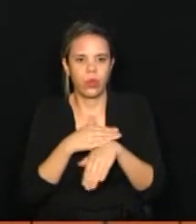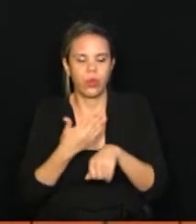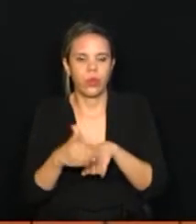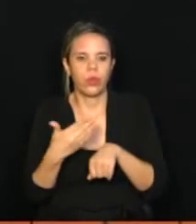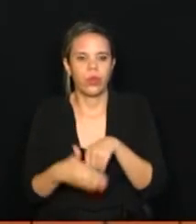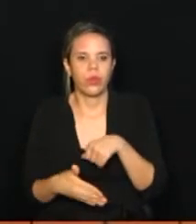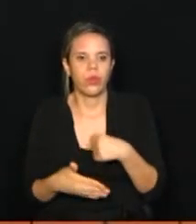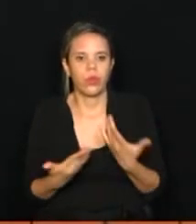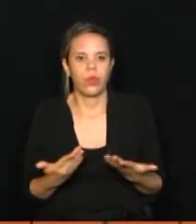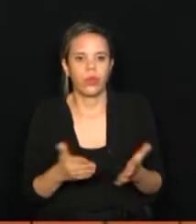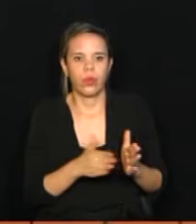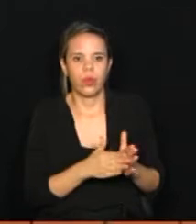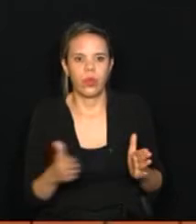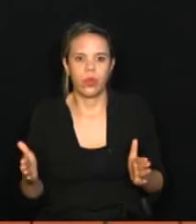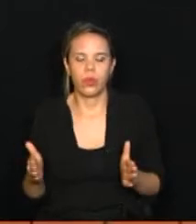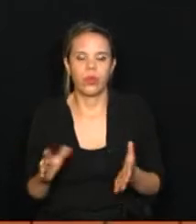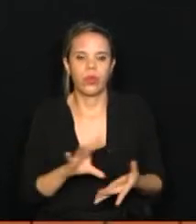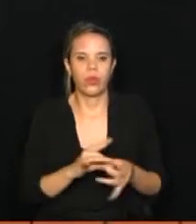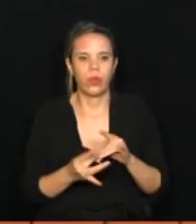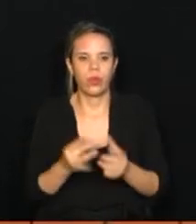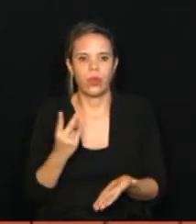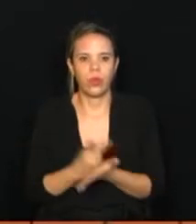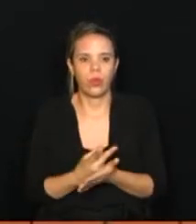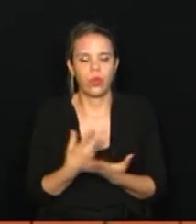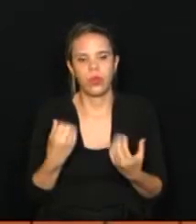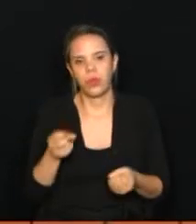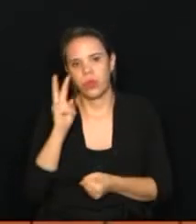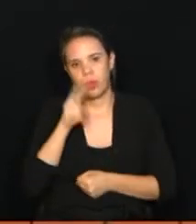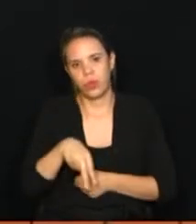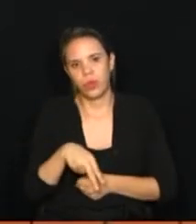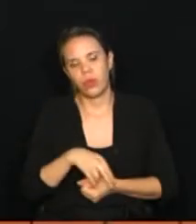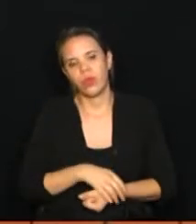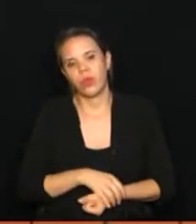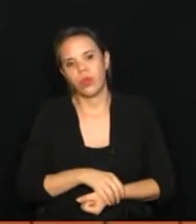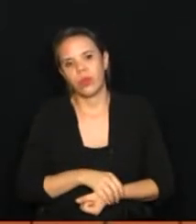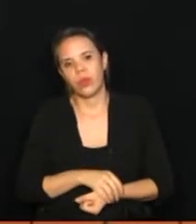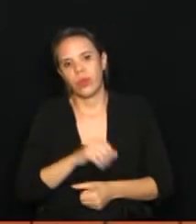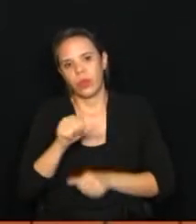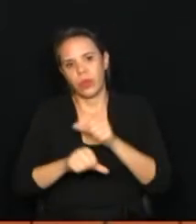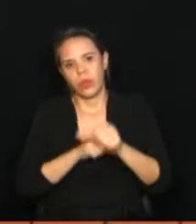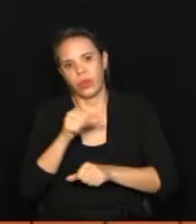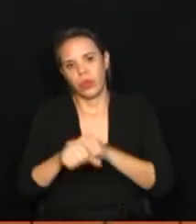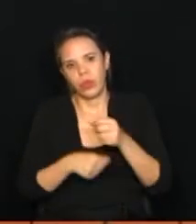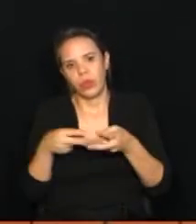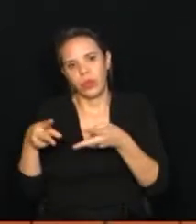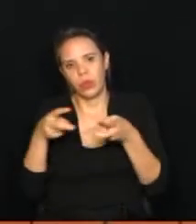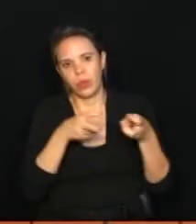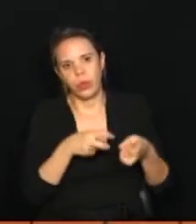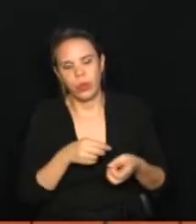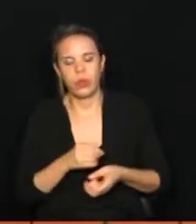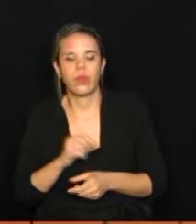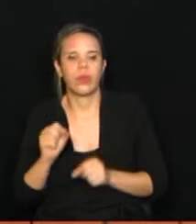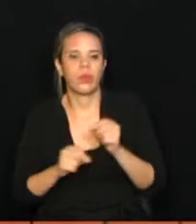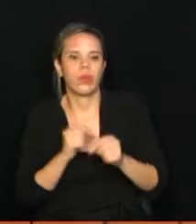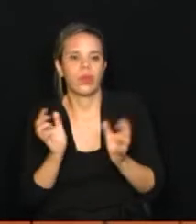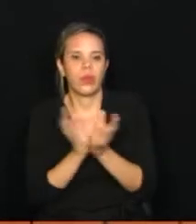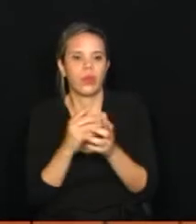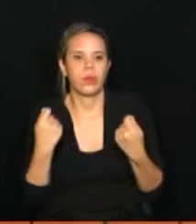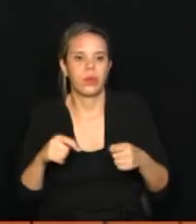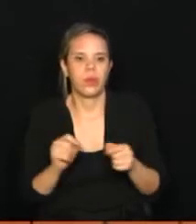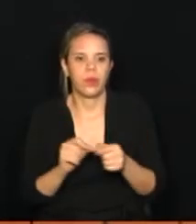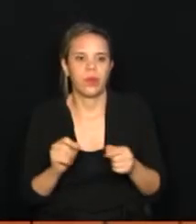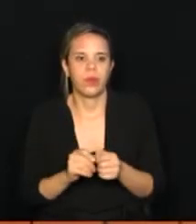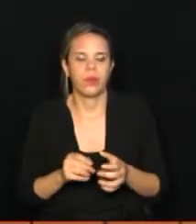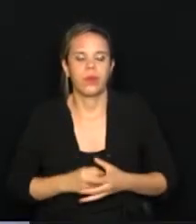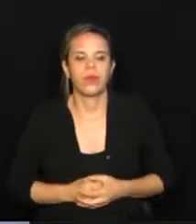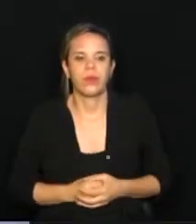treino, ou é durante os jogos mesmo ali do vamos ver que vai mudando e vai percebendo o que a equipe precisa fazer?